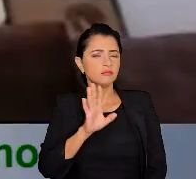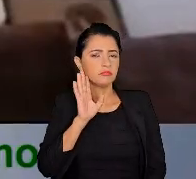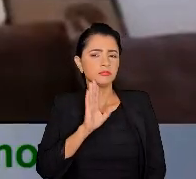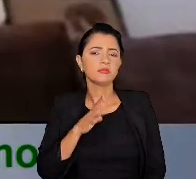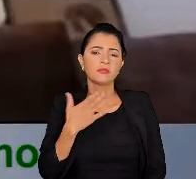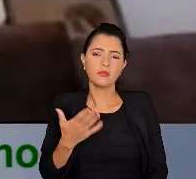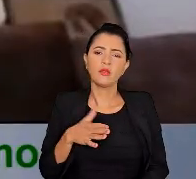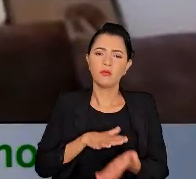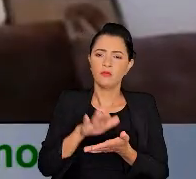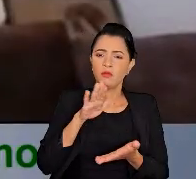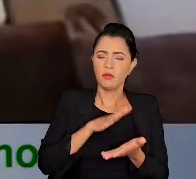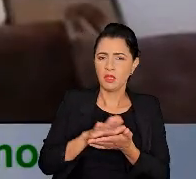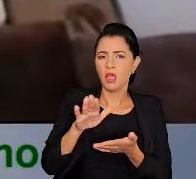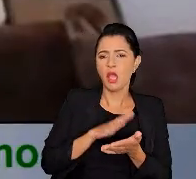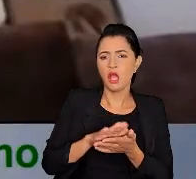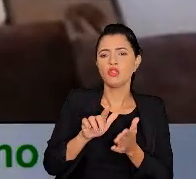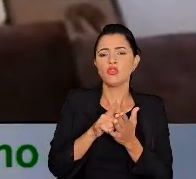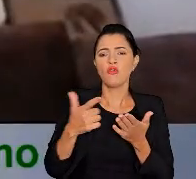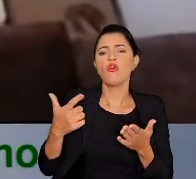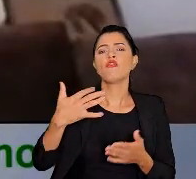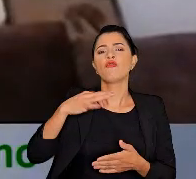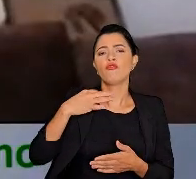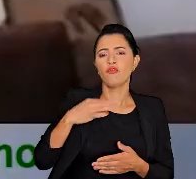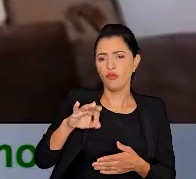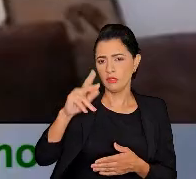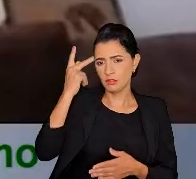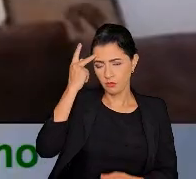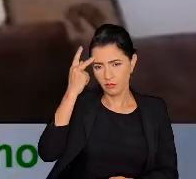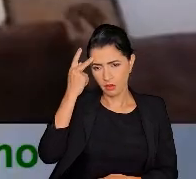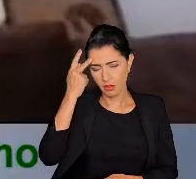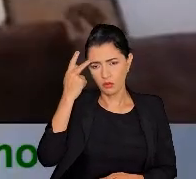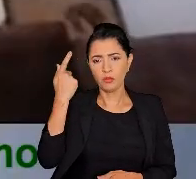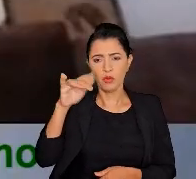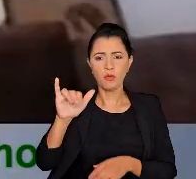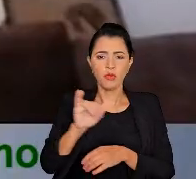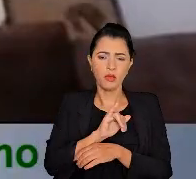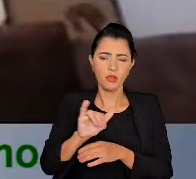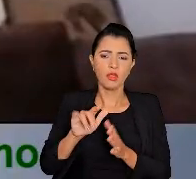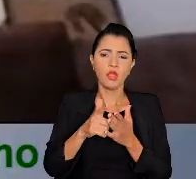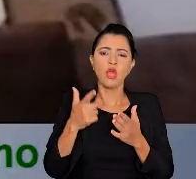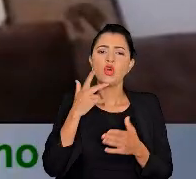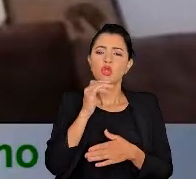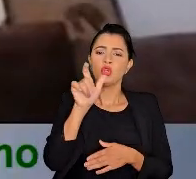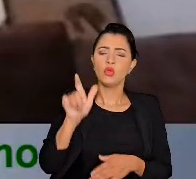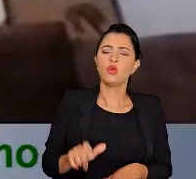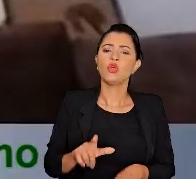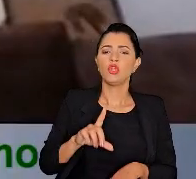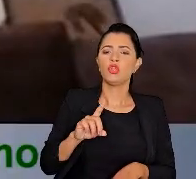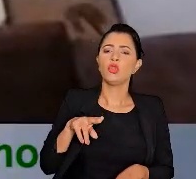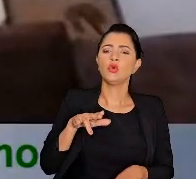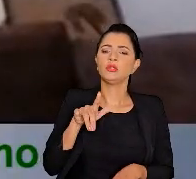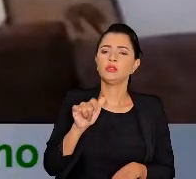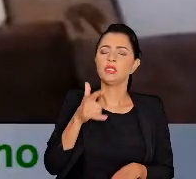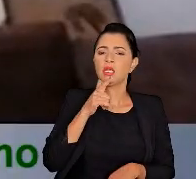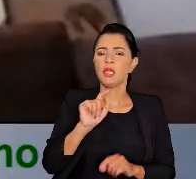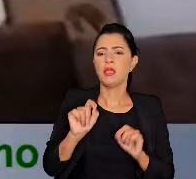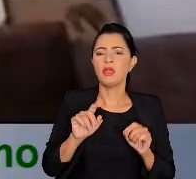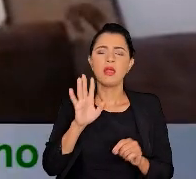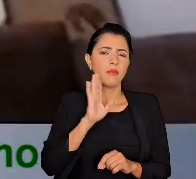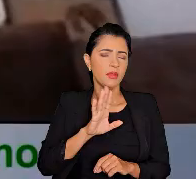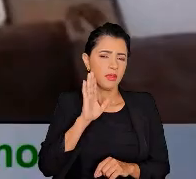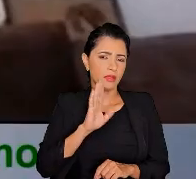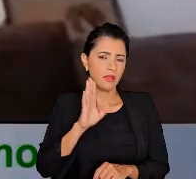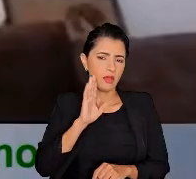foi publicado na Folha de São Paulo. É um artigo do New York Times, o jornalista ele chama Donald McNeil, e